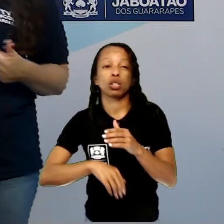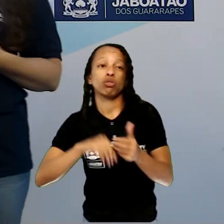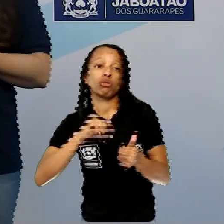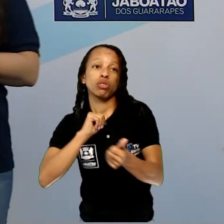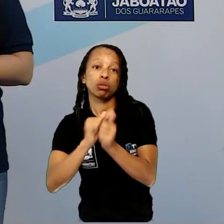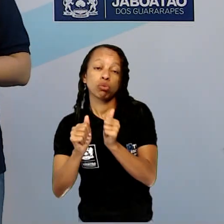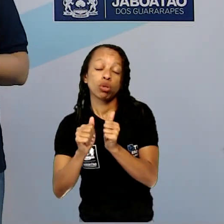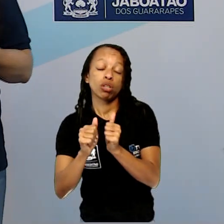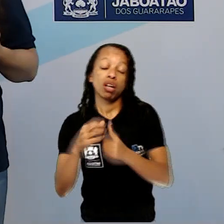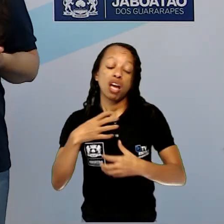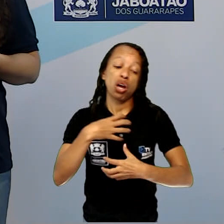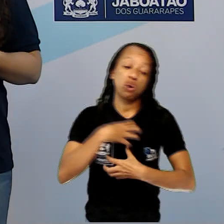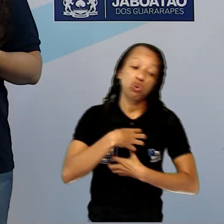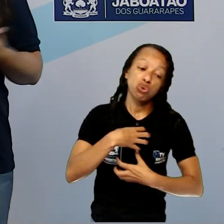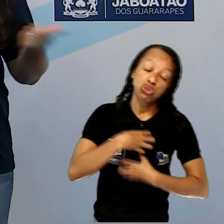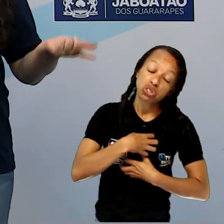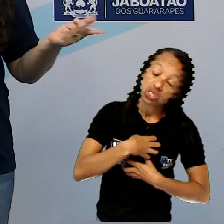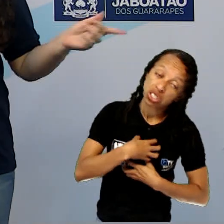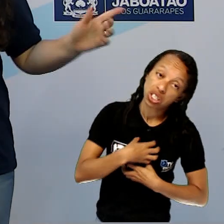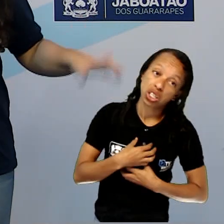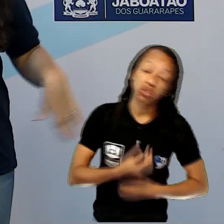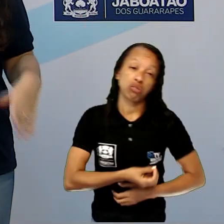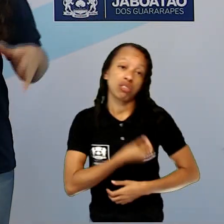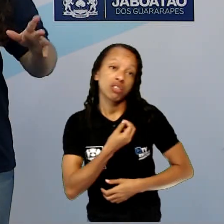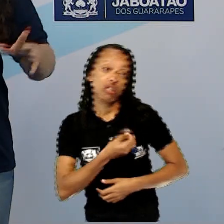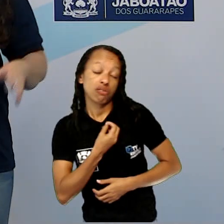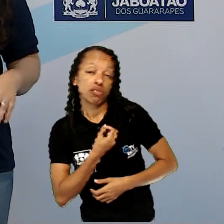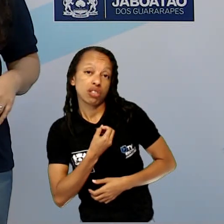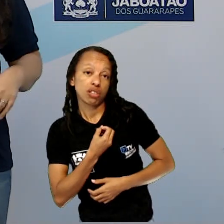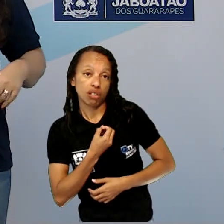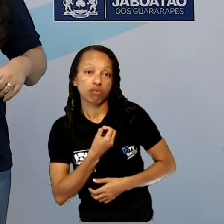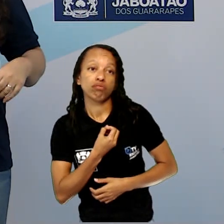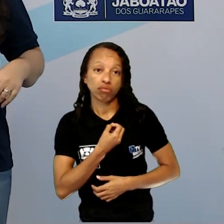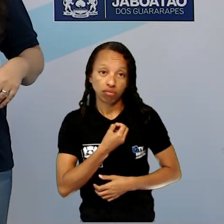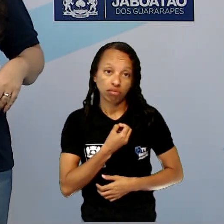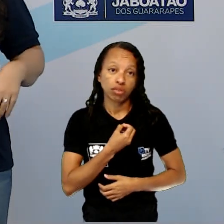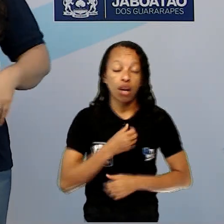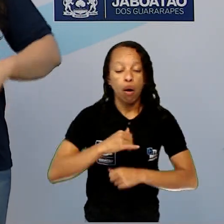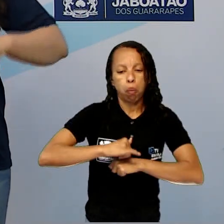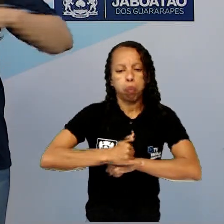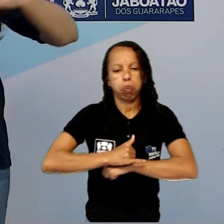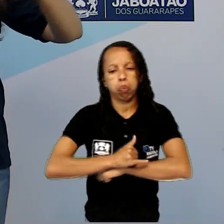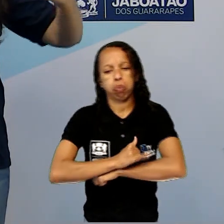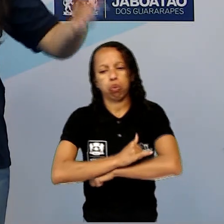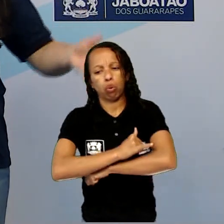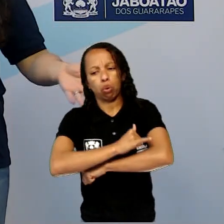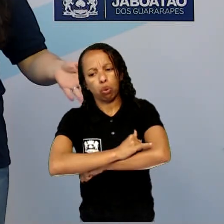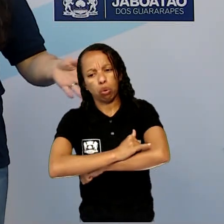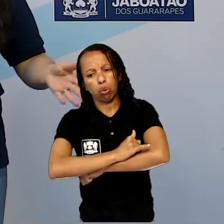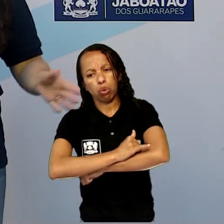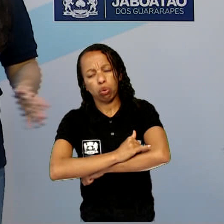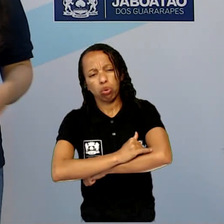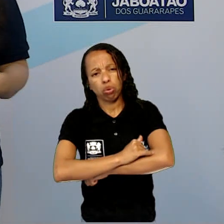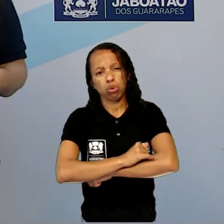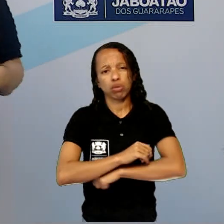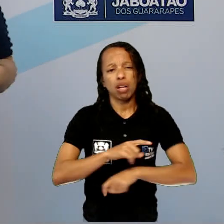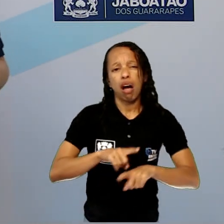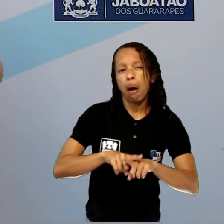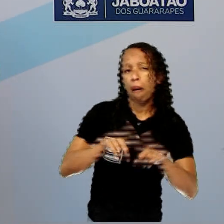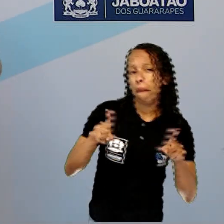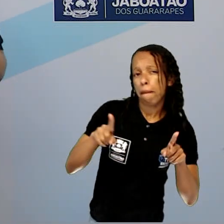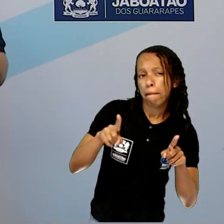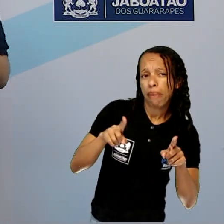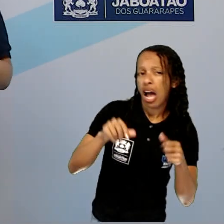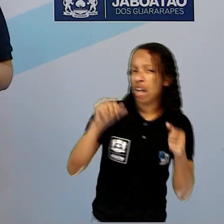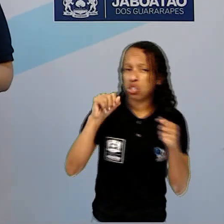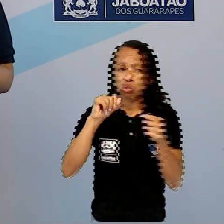De repente a pessoa fuma, a pessoa é obesa e volta a fazer atividade física uma vez na semana. Então o risco de